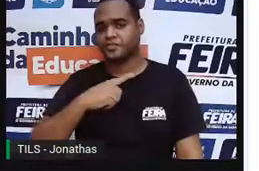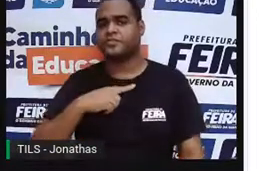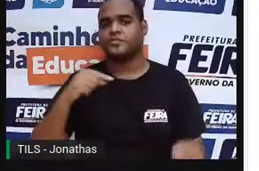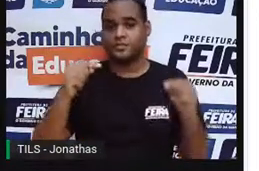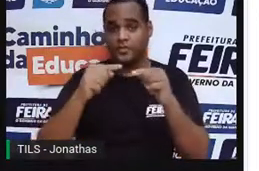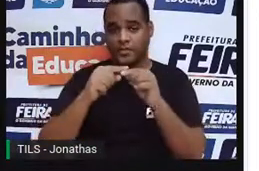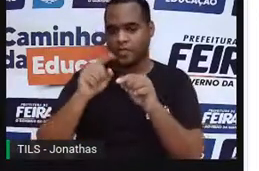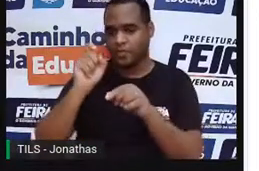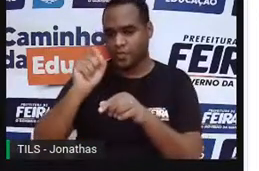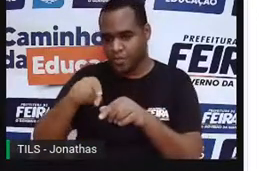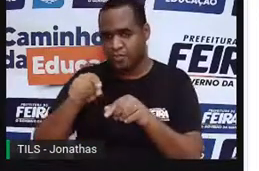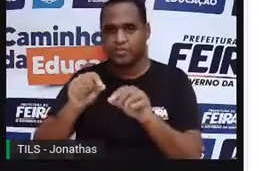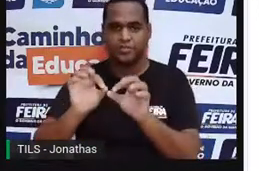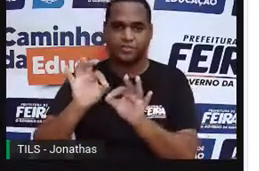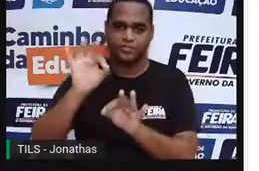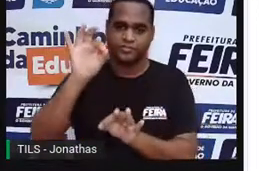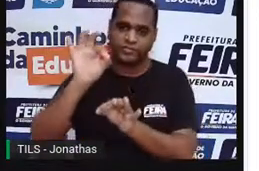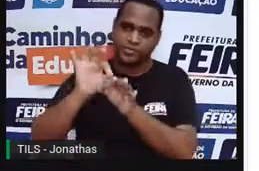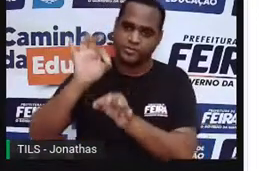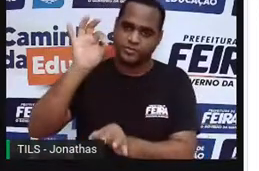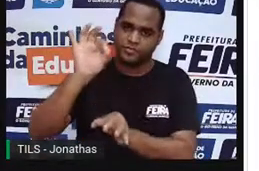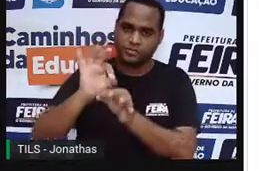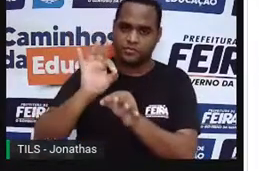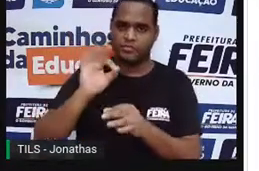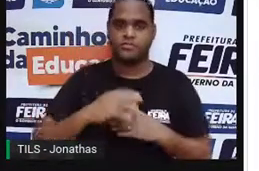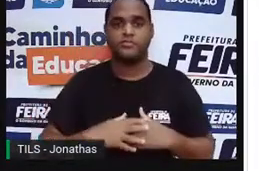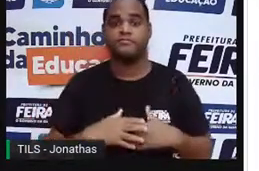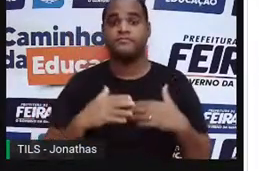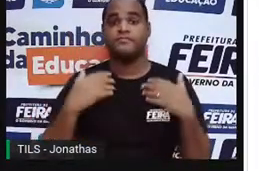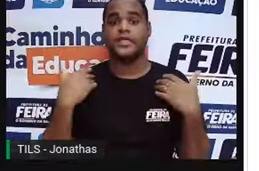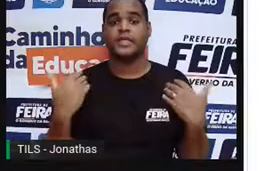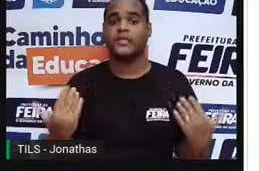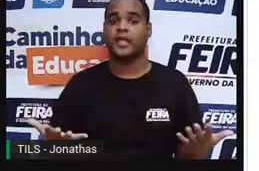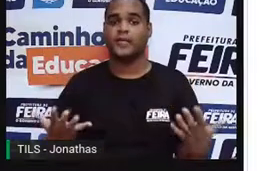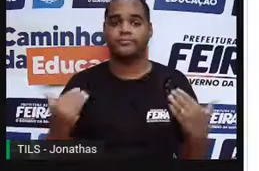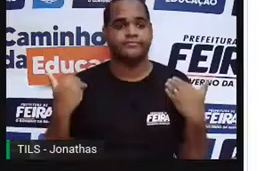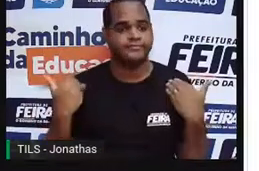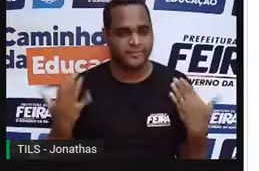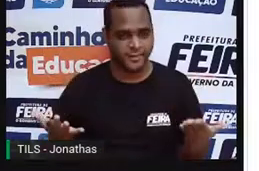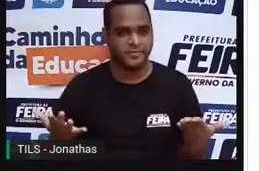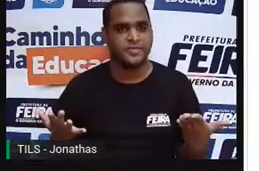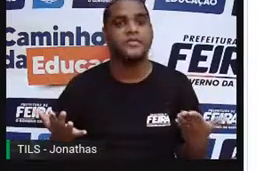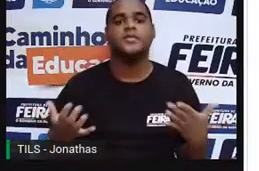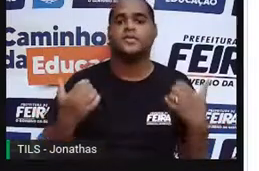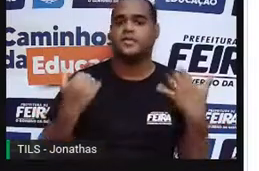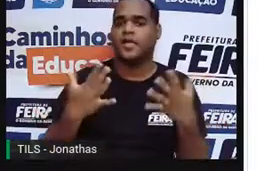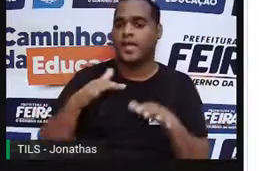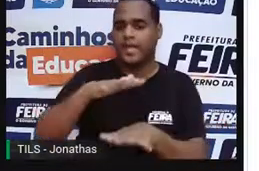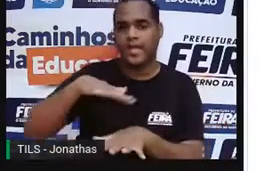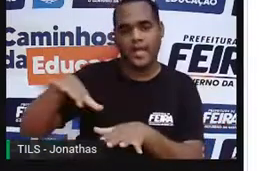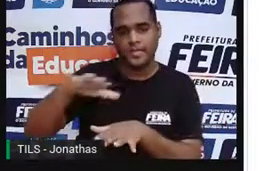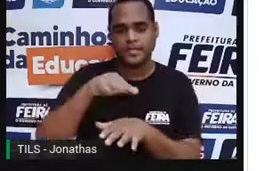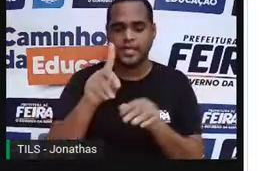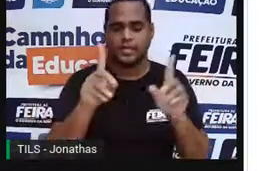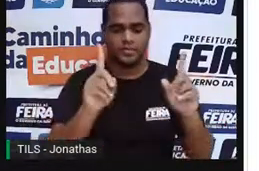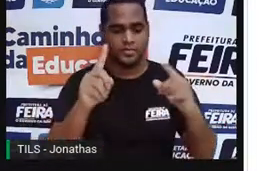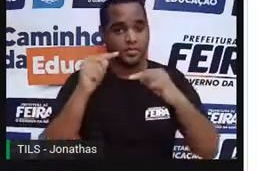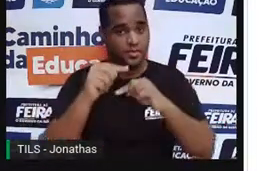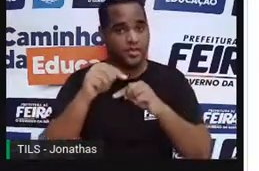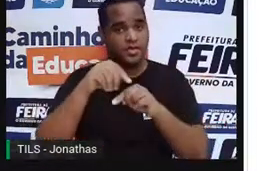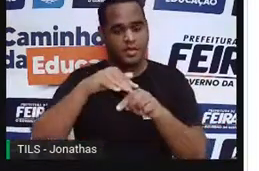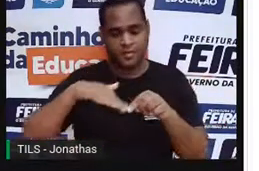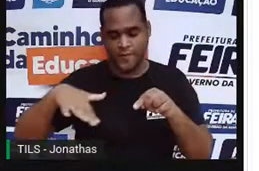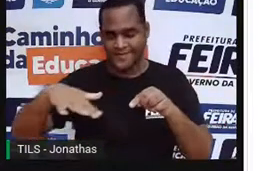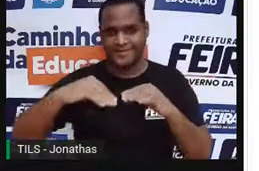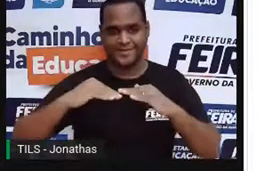que eu cliquei nele tá então então né se a área do retângulo é a base